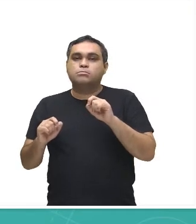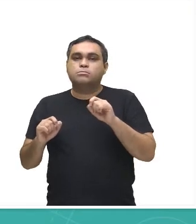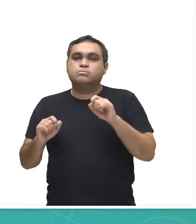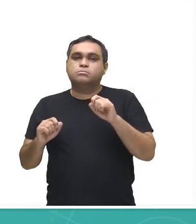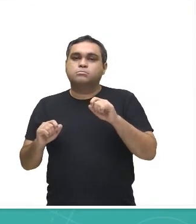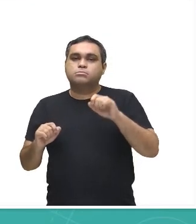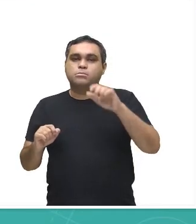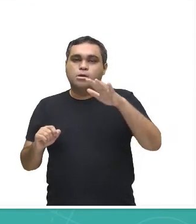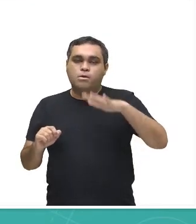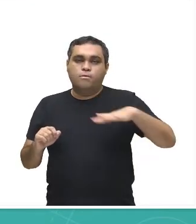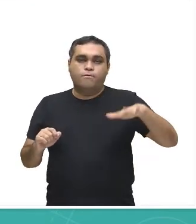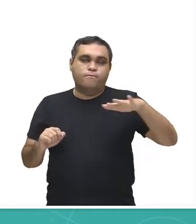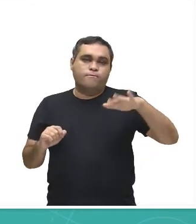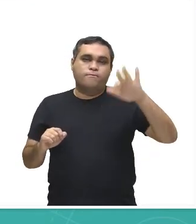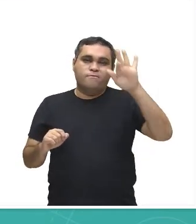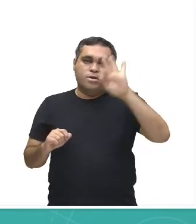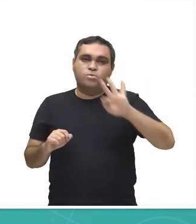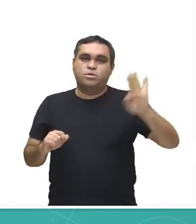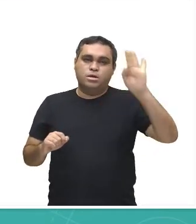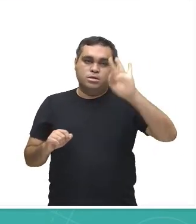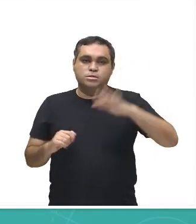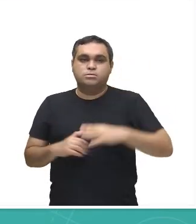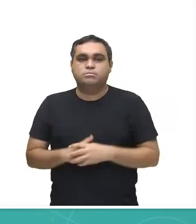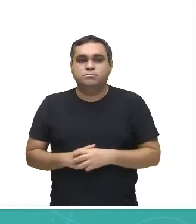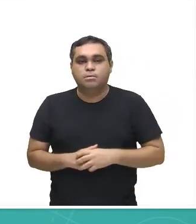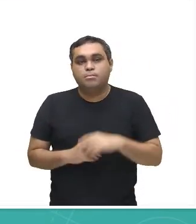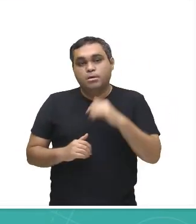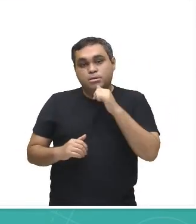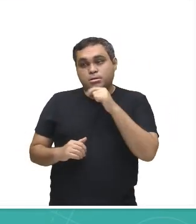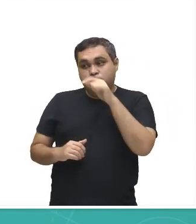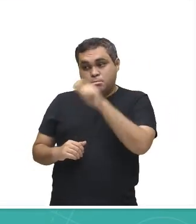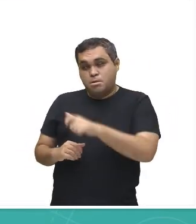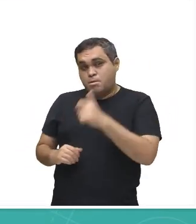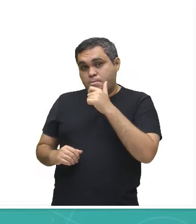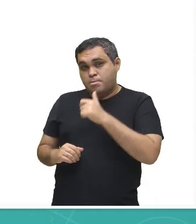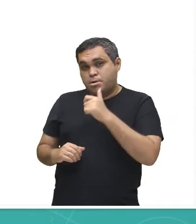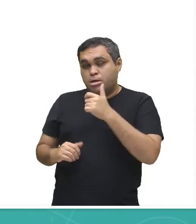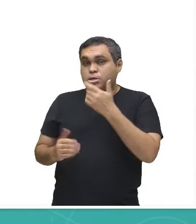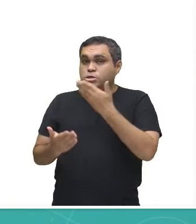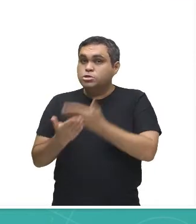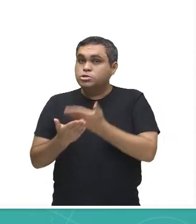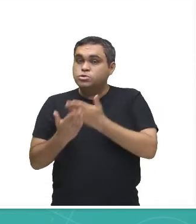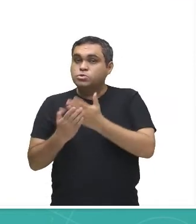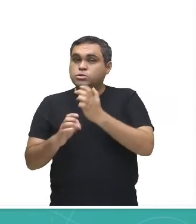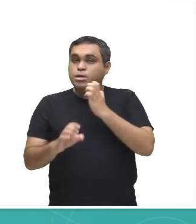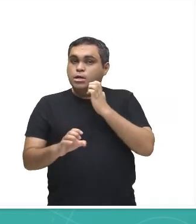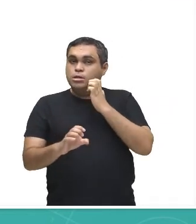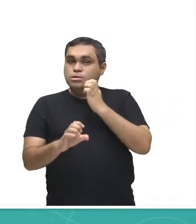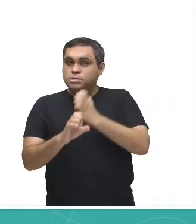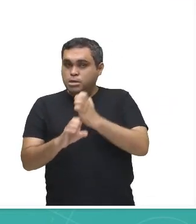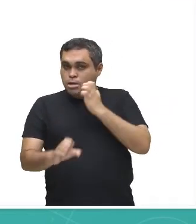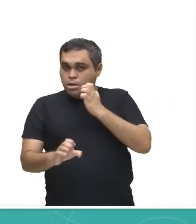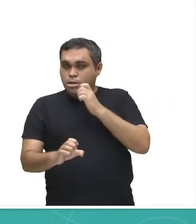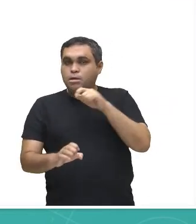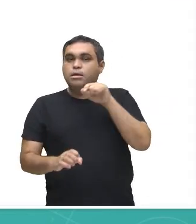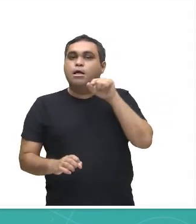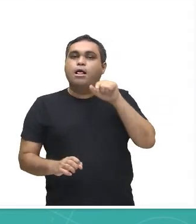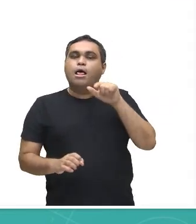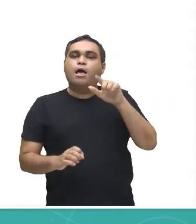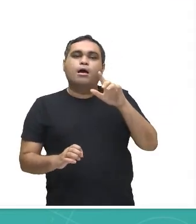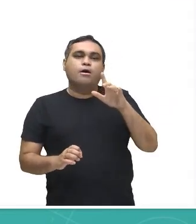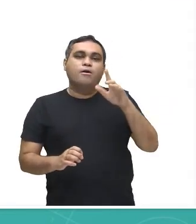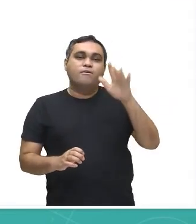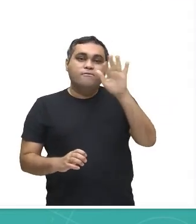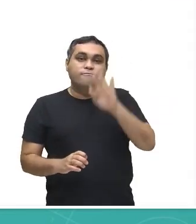ok? Aqui, she studies engineering at university. She studies engineering at